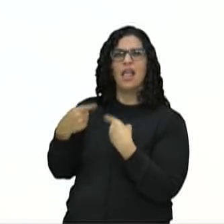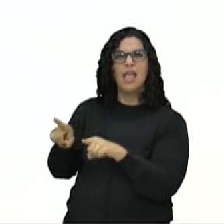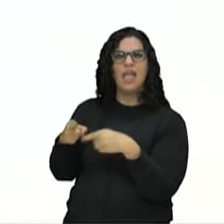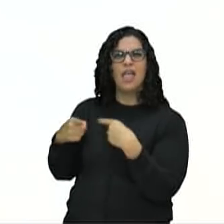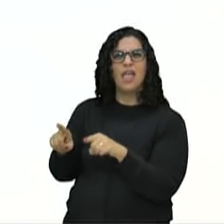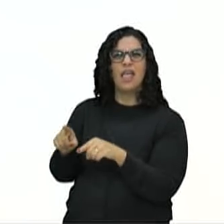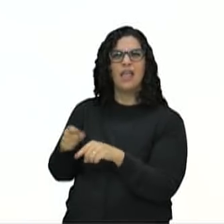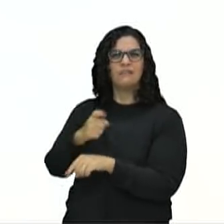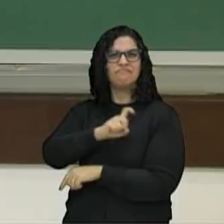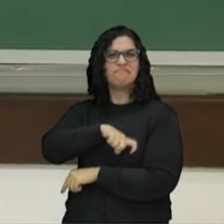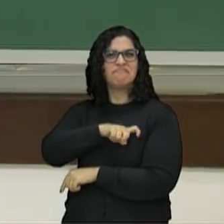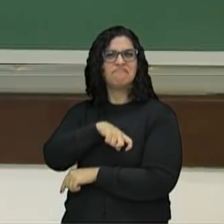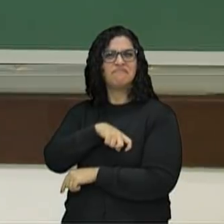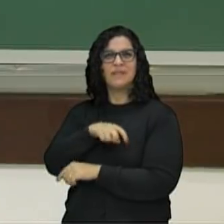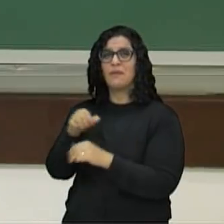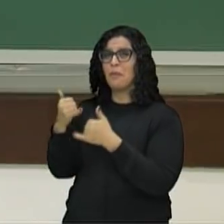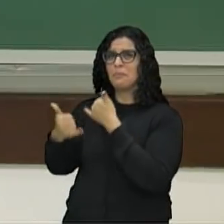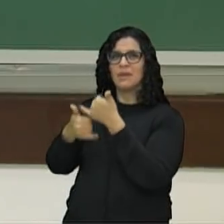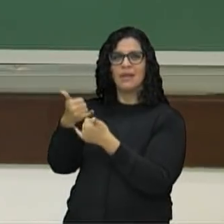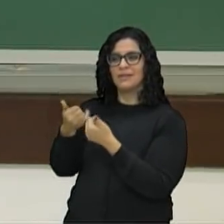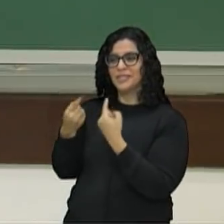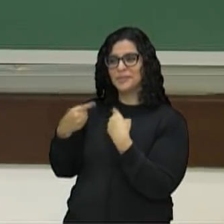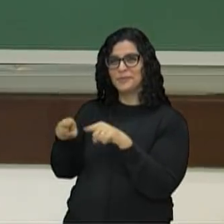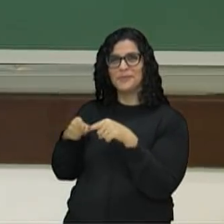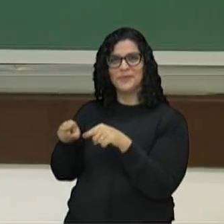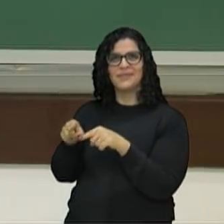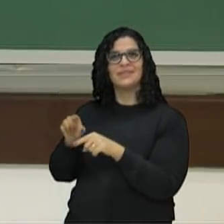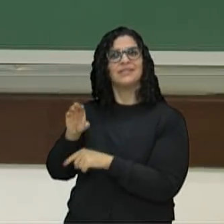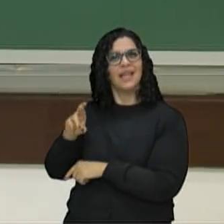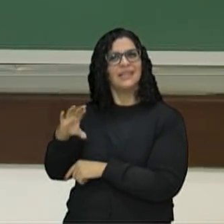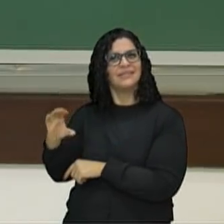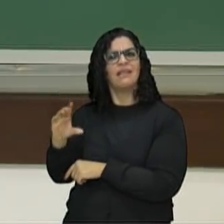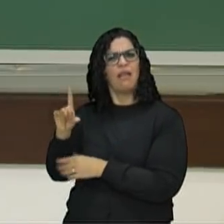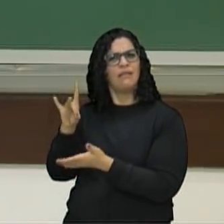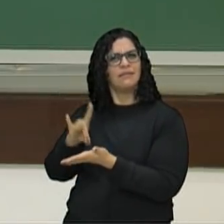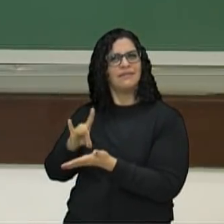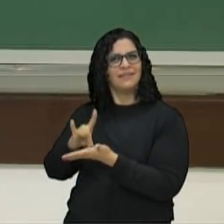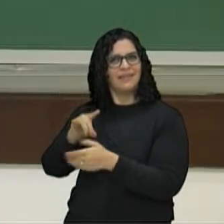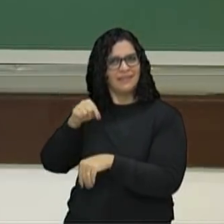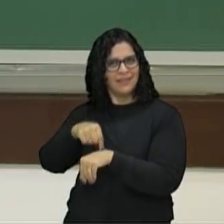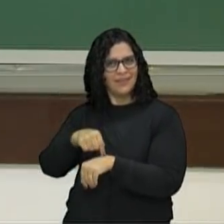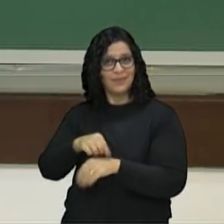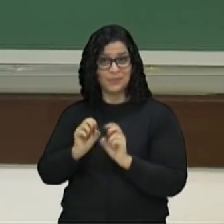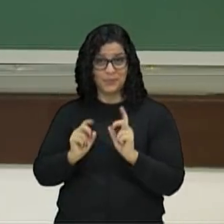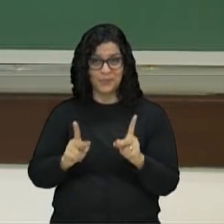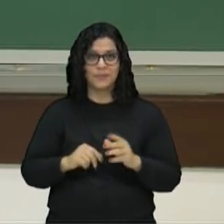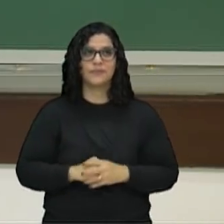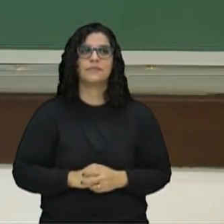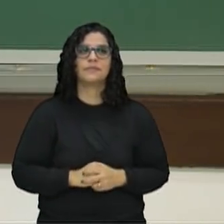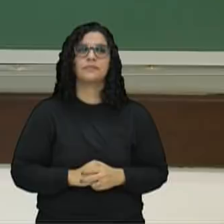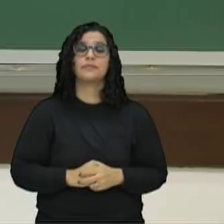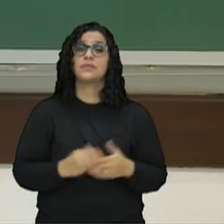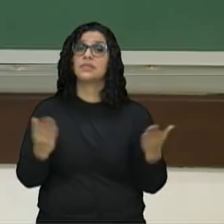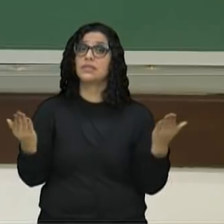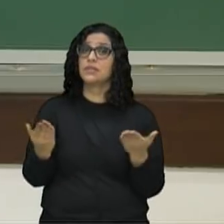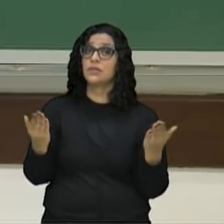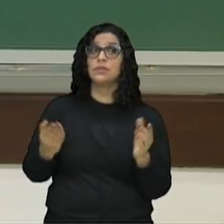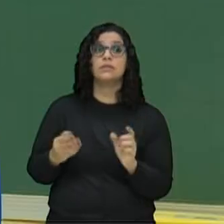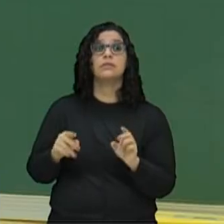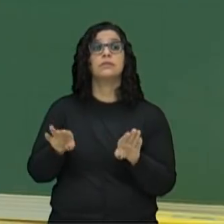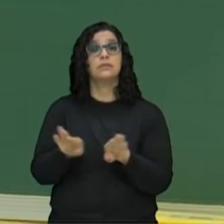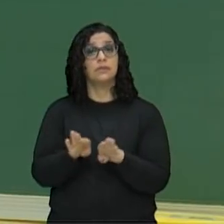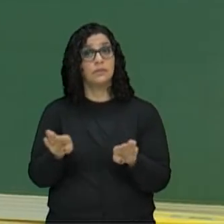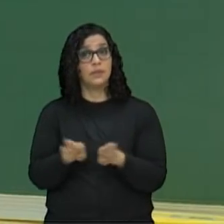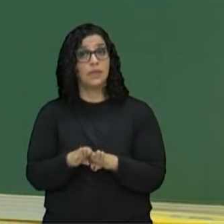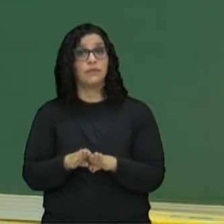na expressão, fez uma brincadeirinha com ele nesse momento, ok? Próxima